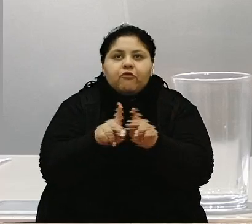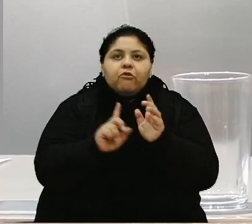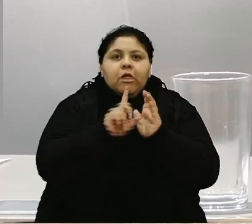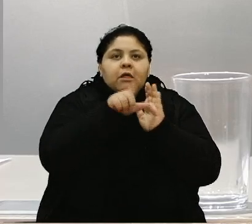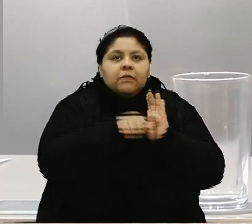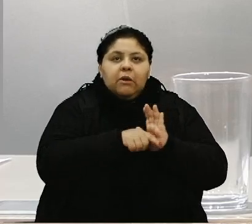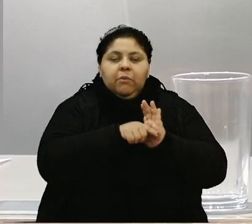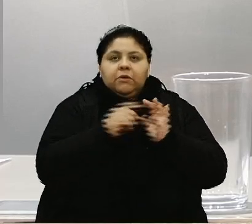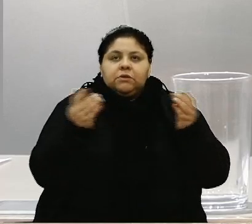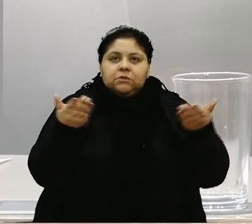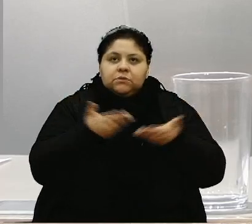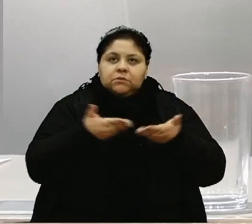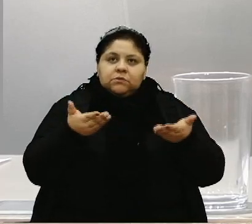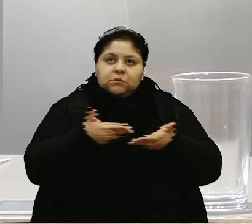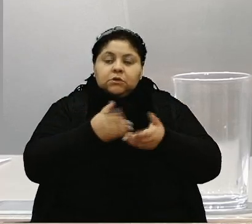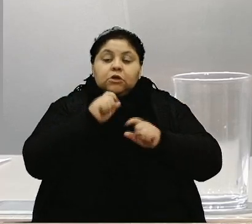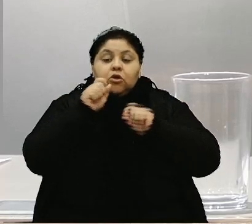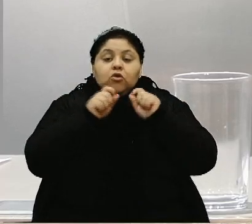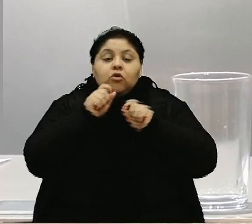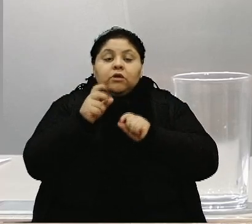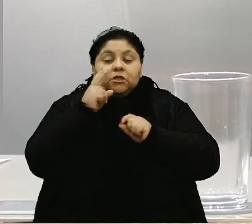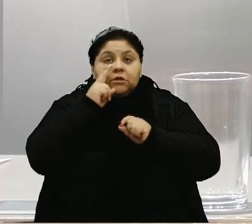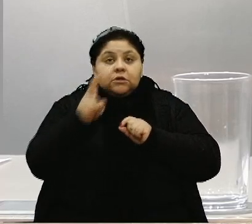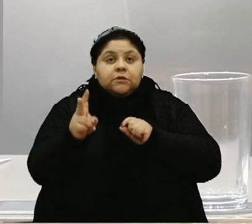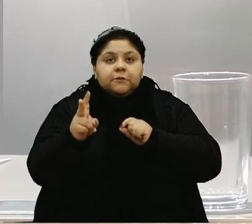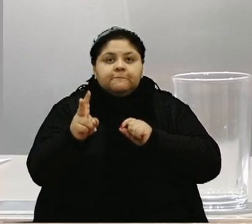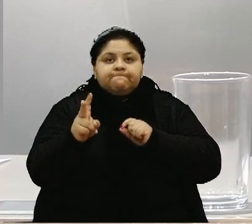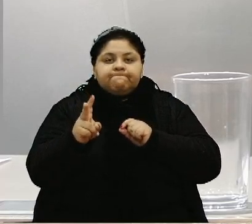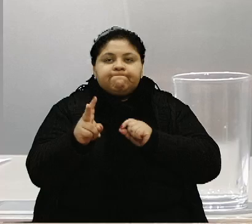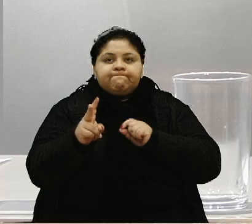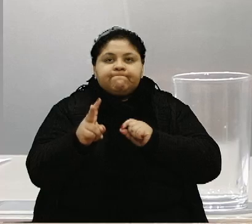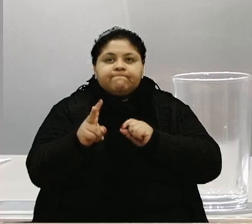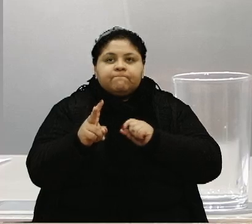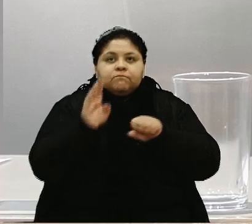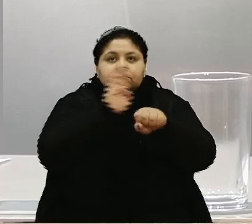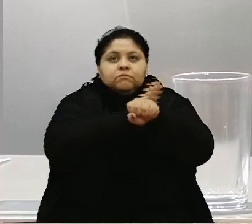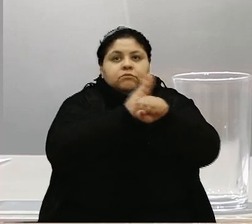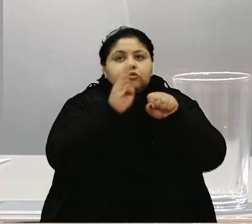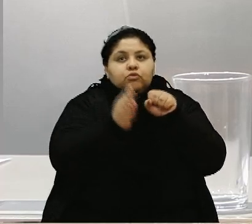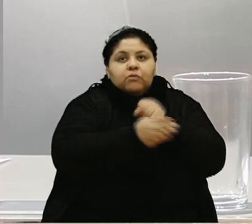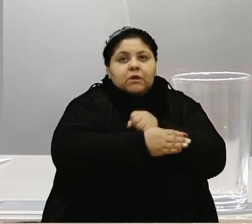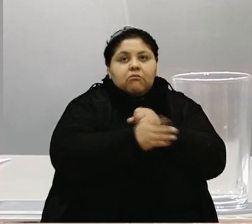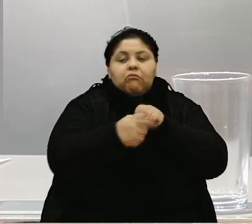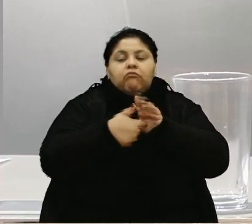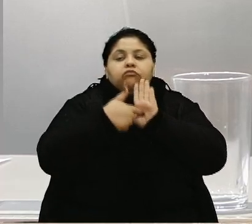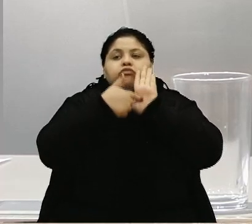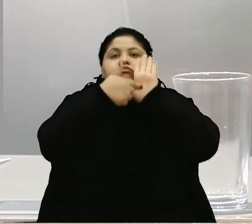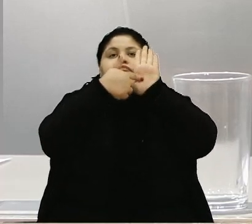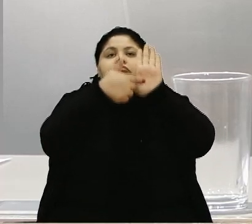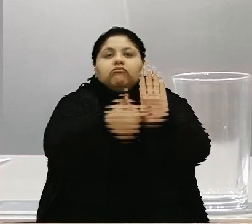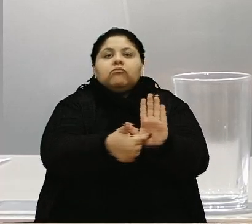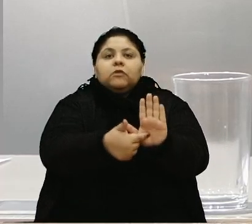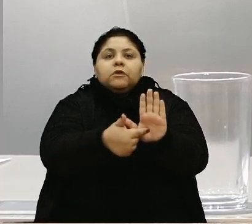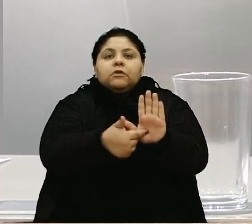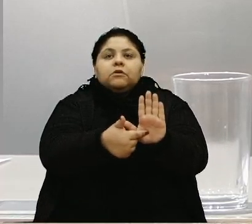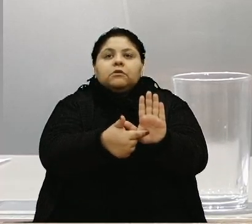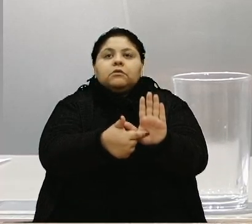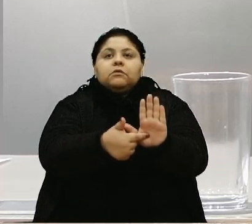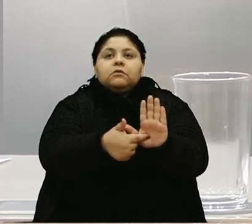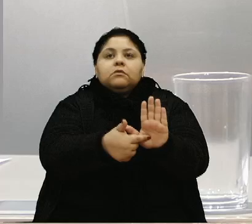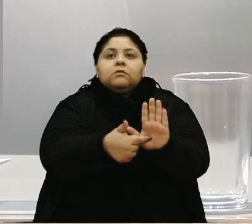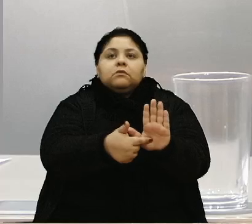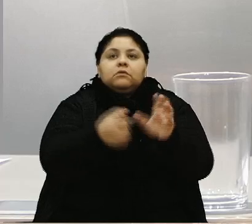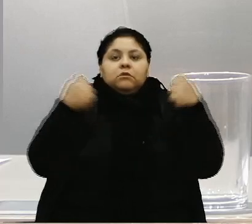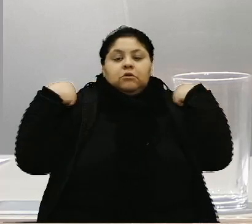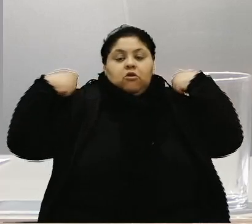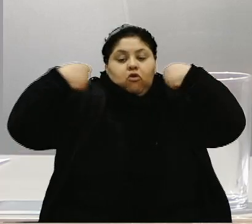também, agora, o que a gente viu é fazer do Monte Carmelo um espetáculo. Né? Foram lá, botaram um monte de